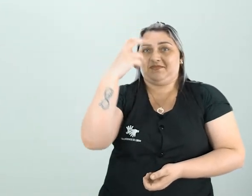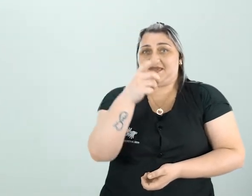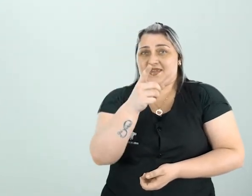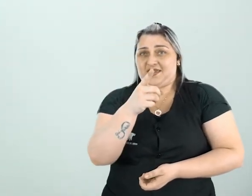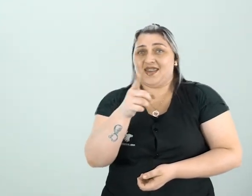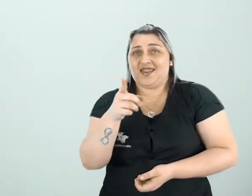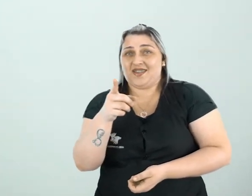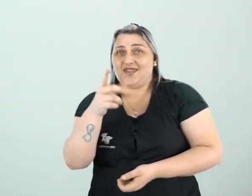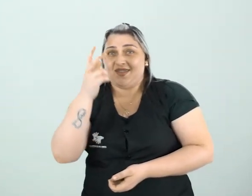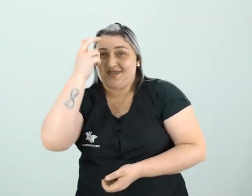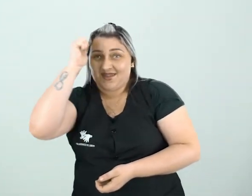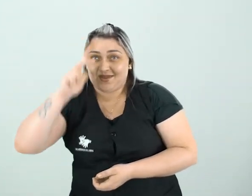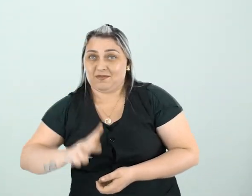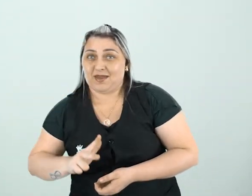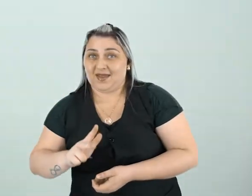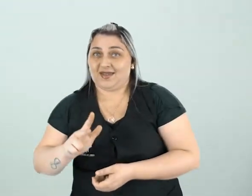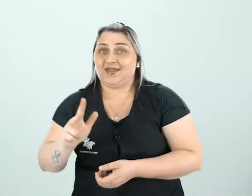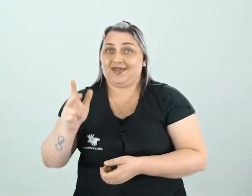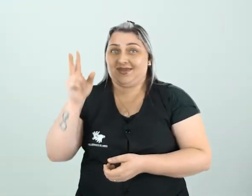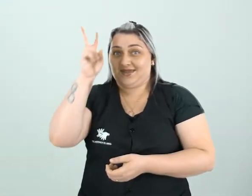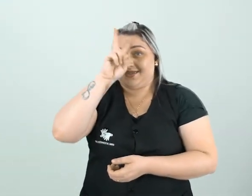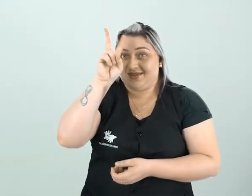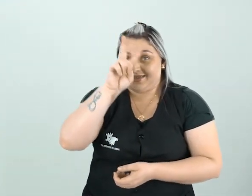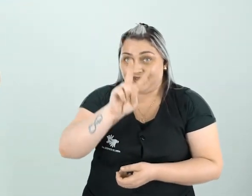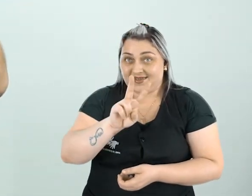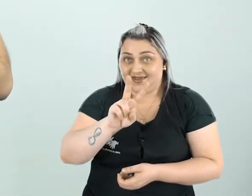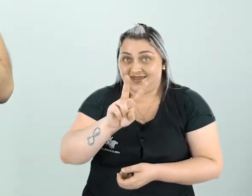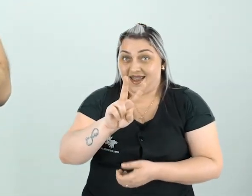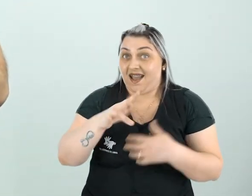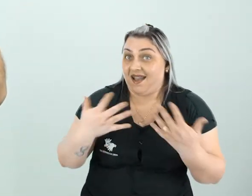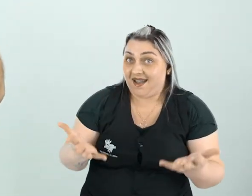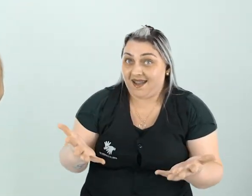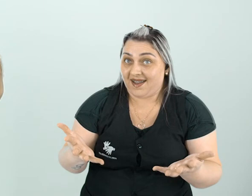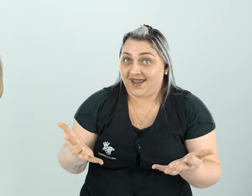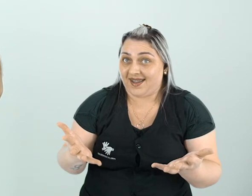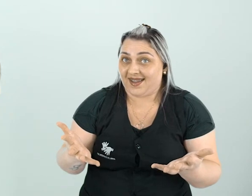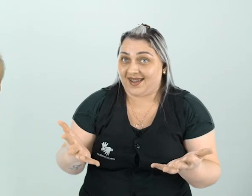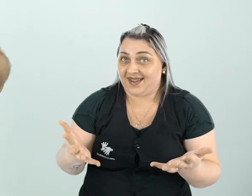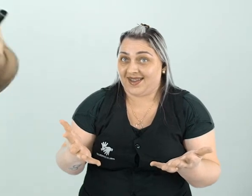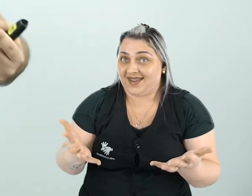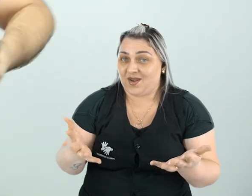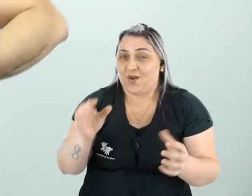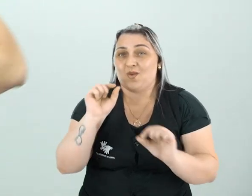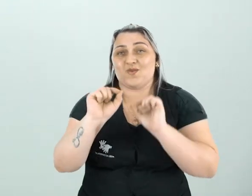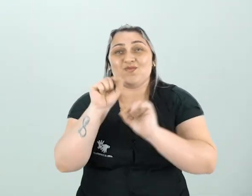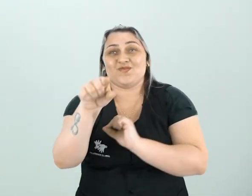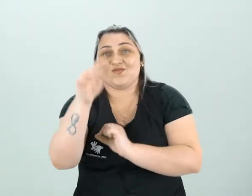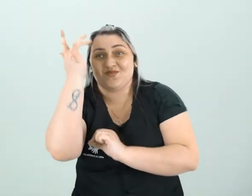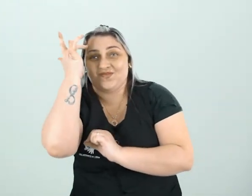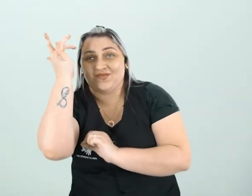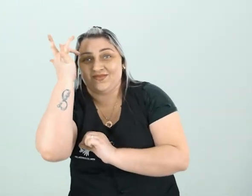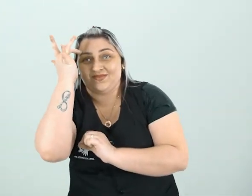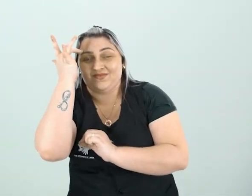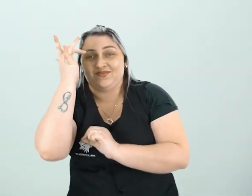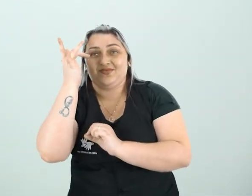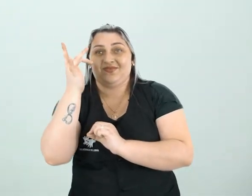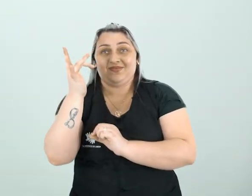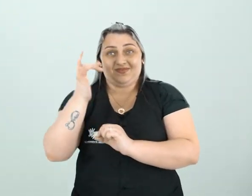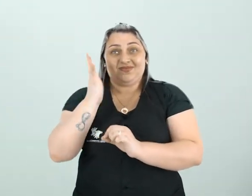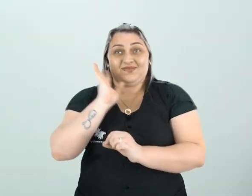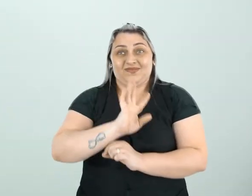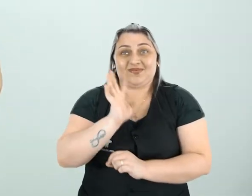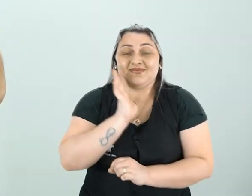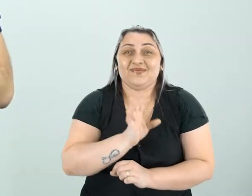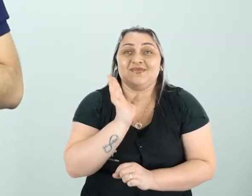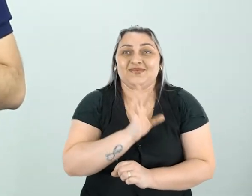foi esperta nessa história aí? Hã? O que vocês acham? Vocês acharam legal